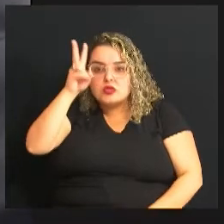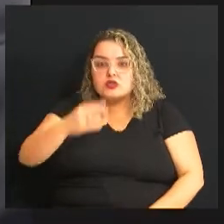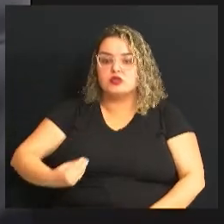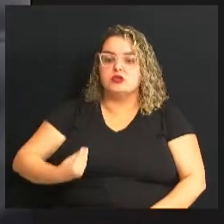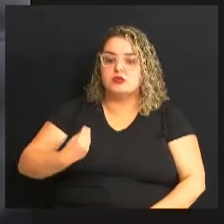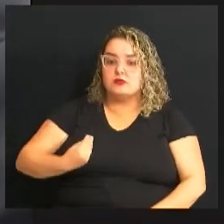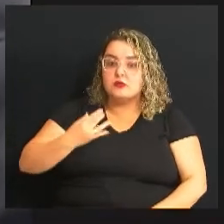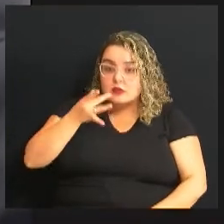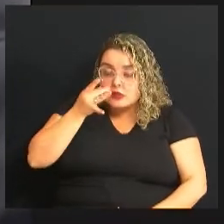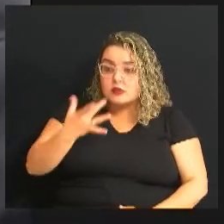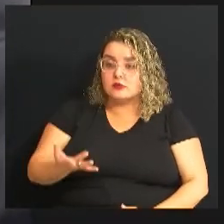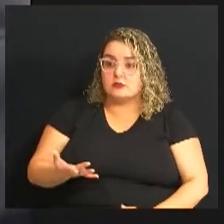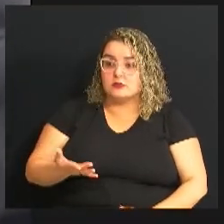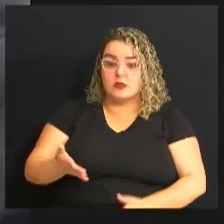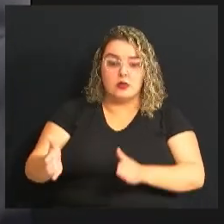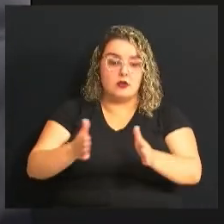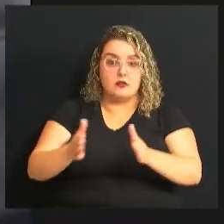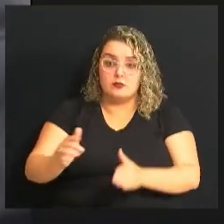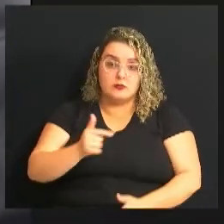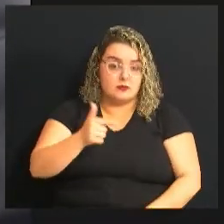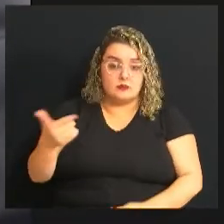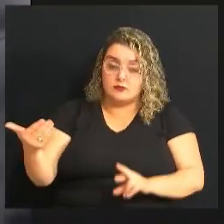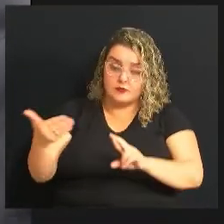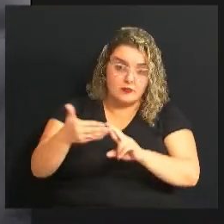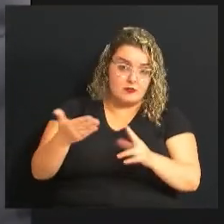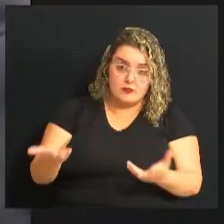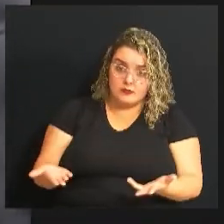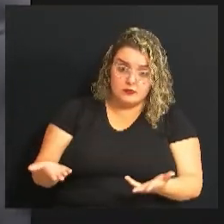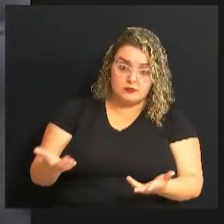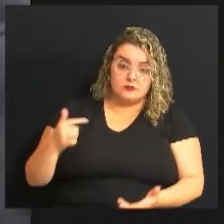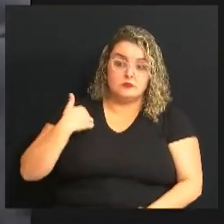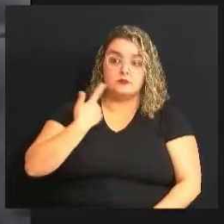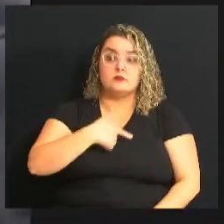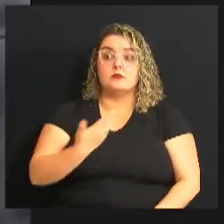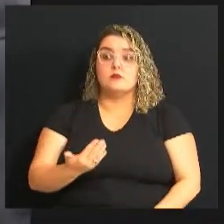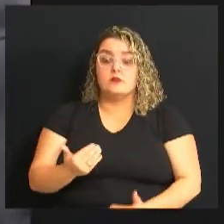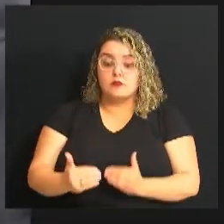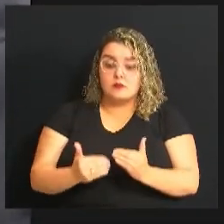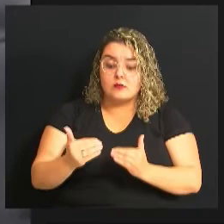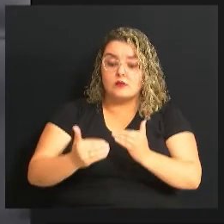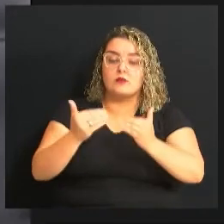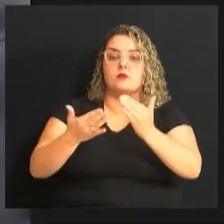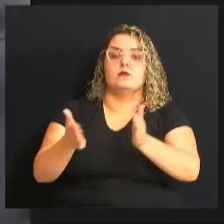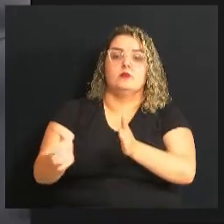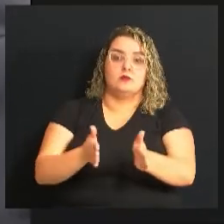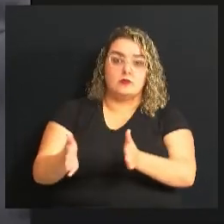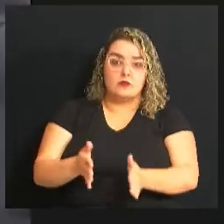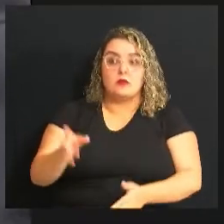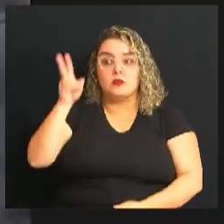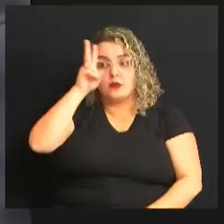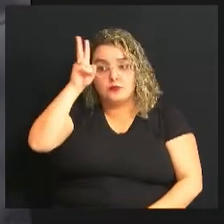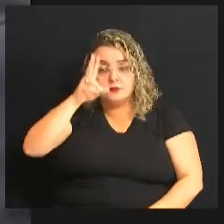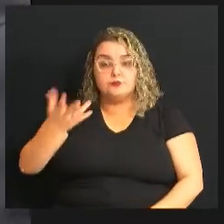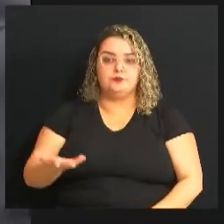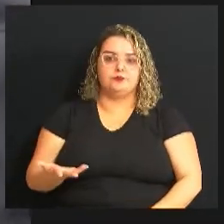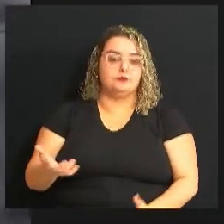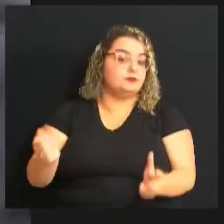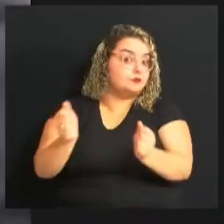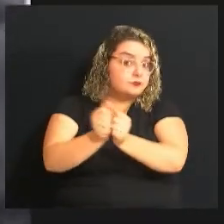vivendo é um momento que nós não temos referência. Nós estamos construindo esse momento histórico